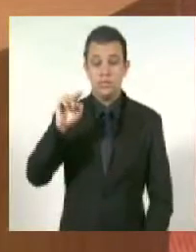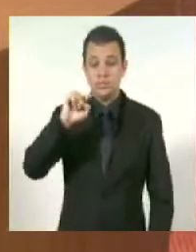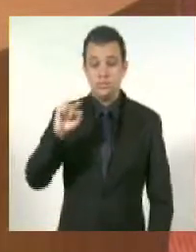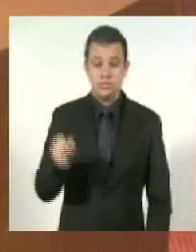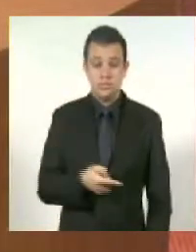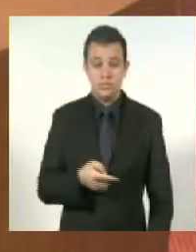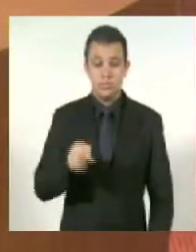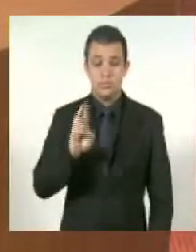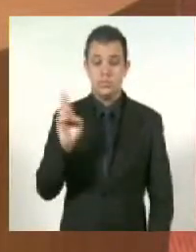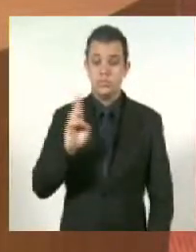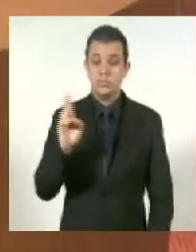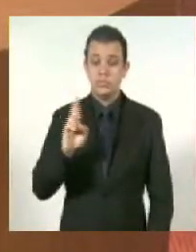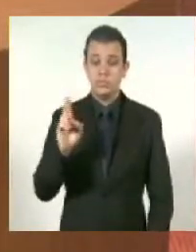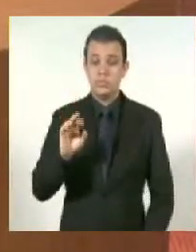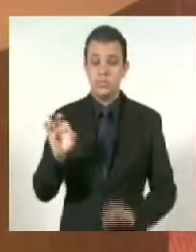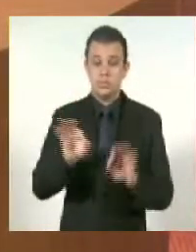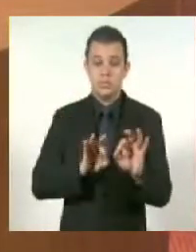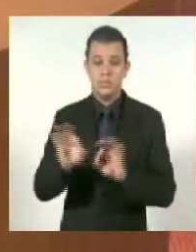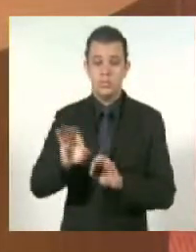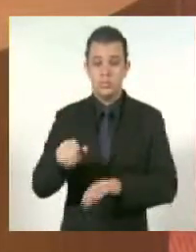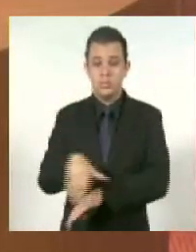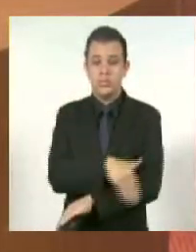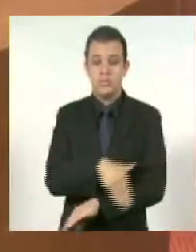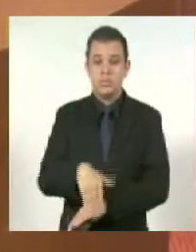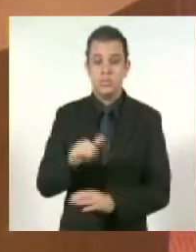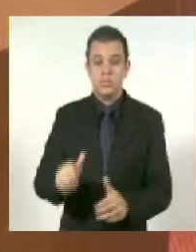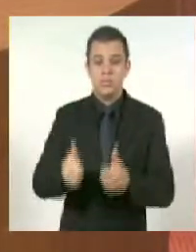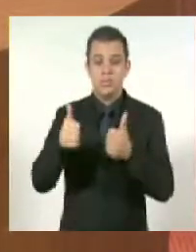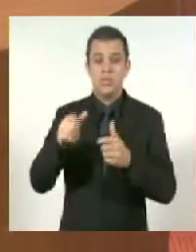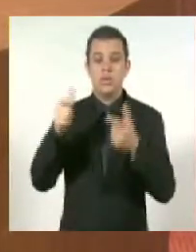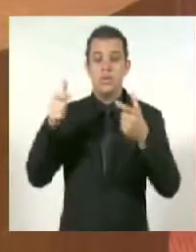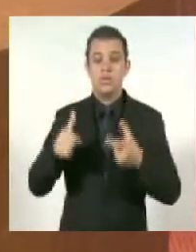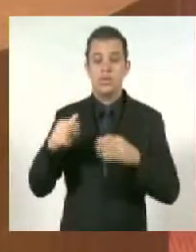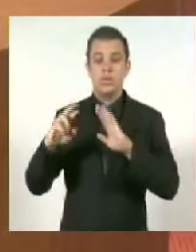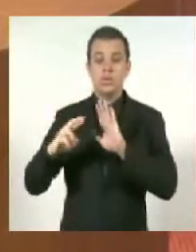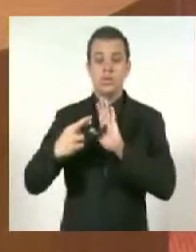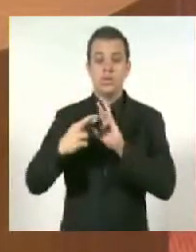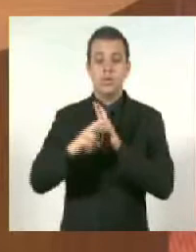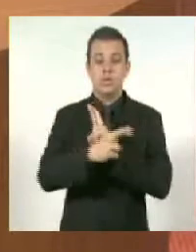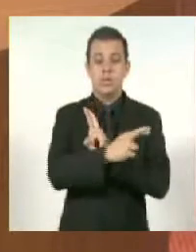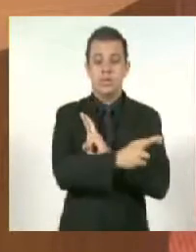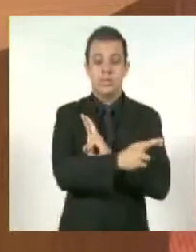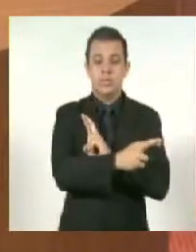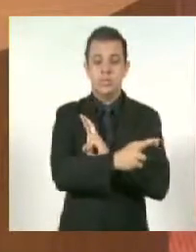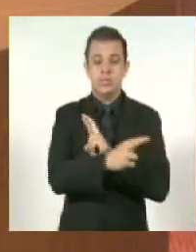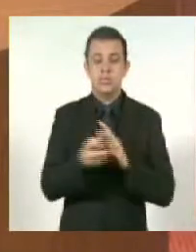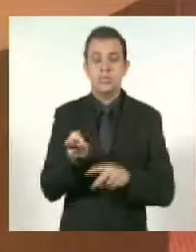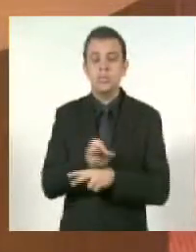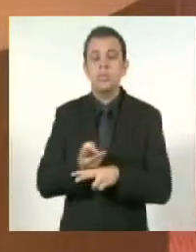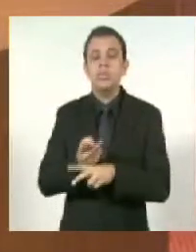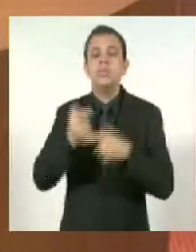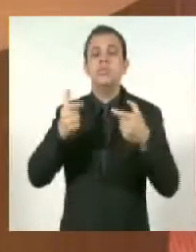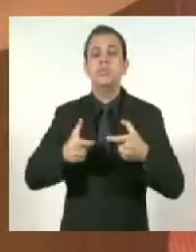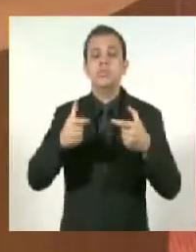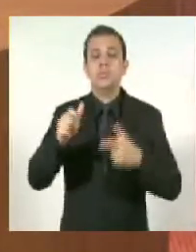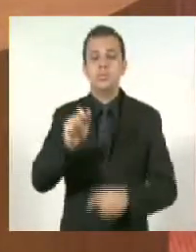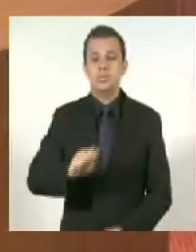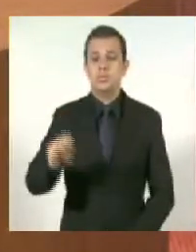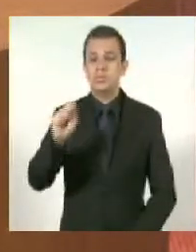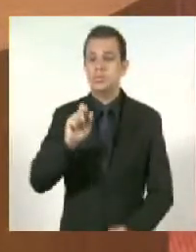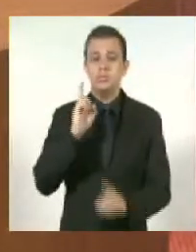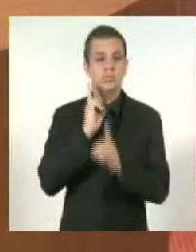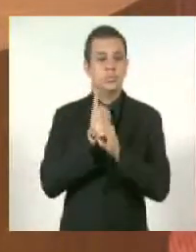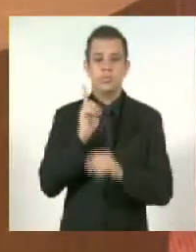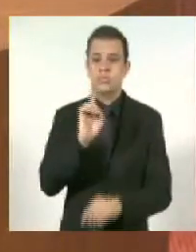de rua na Raposa. Aí nós fomos procurar a sede da associação, não achamos. Depois nós fomos procurar o